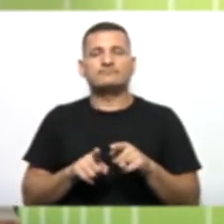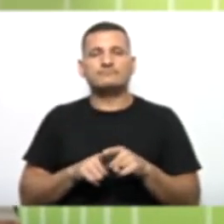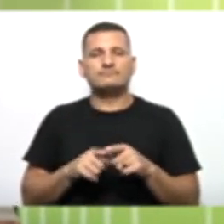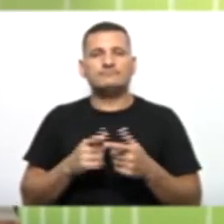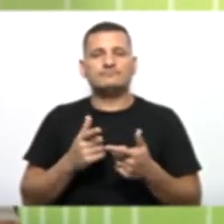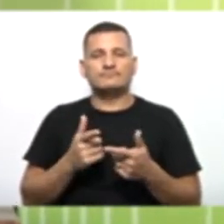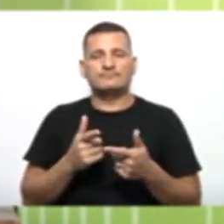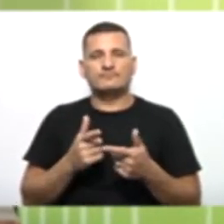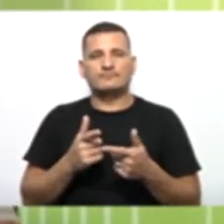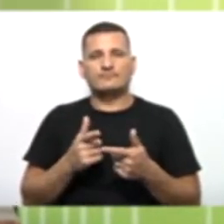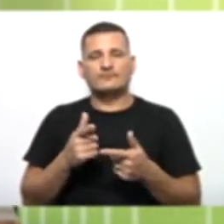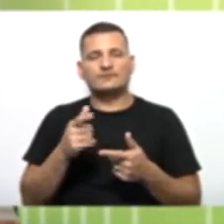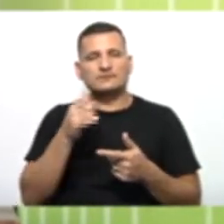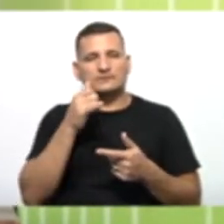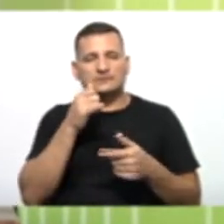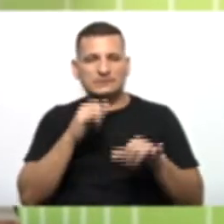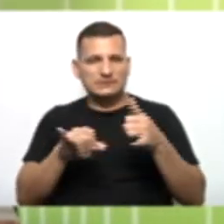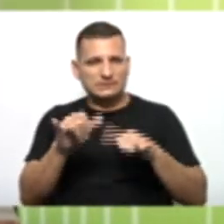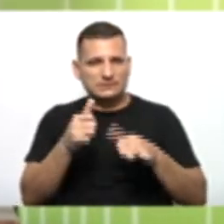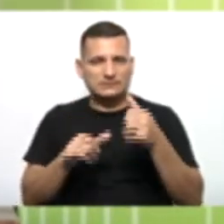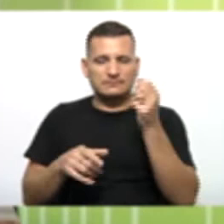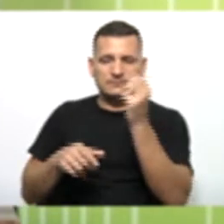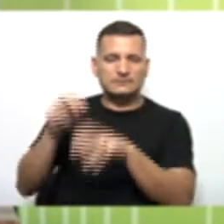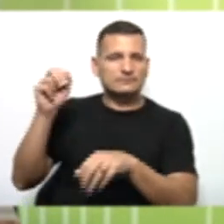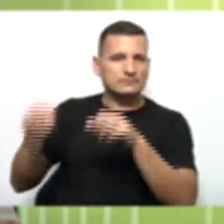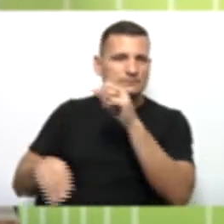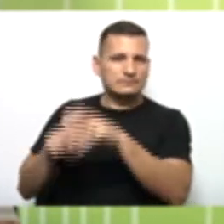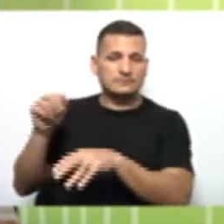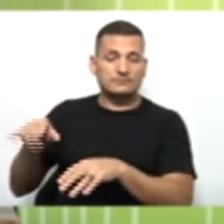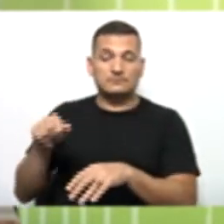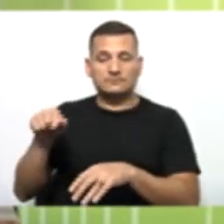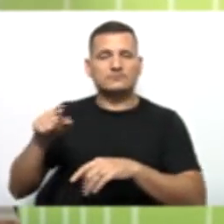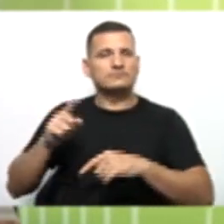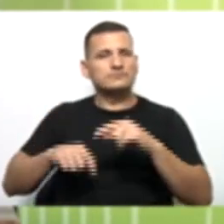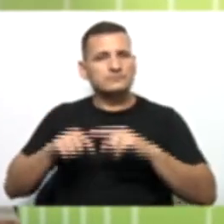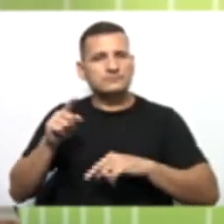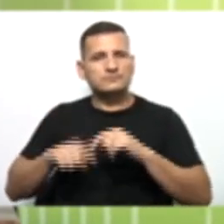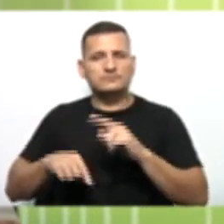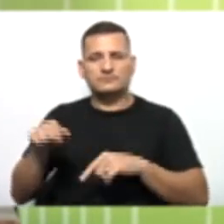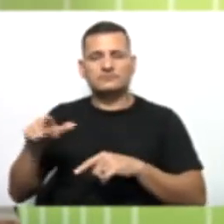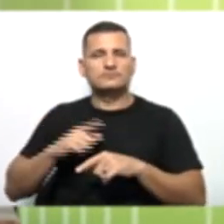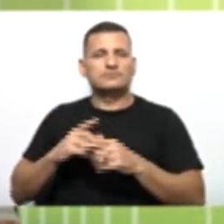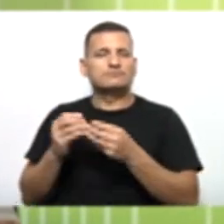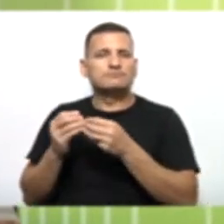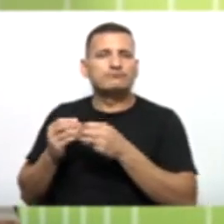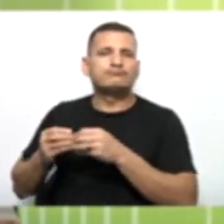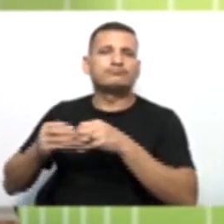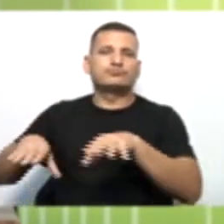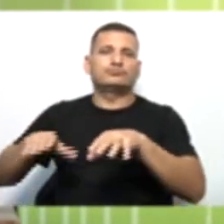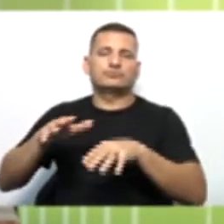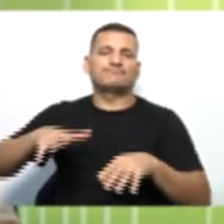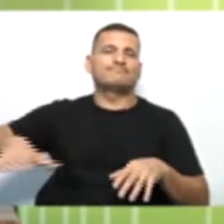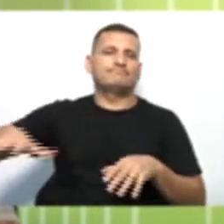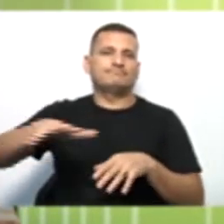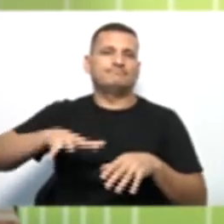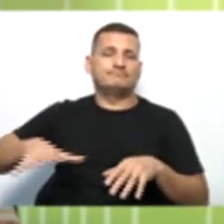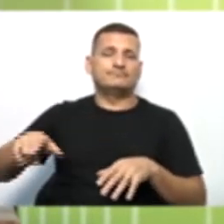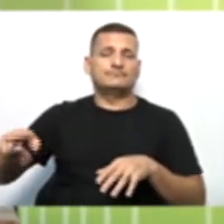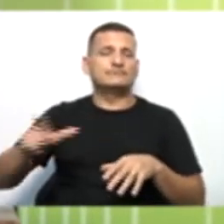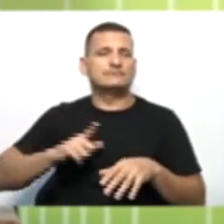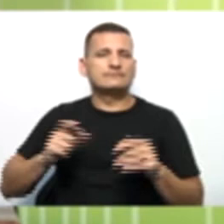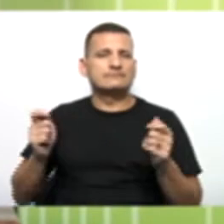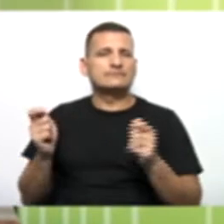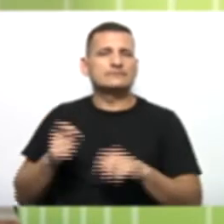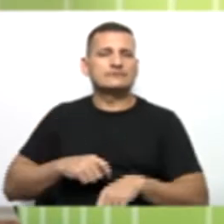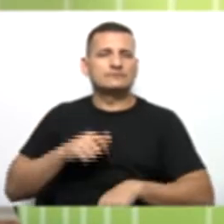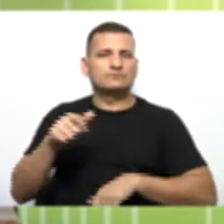radioativos que são descartados. E esses produtos causam um impacto na natureza enorme. Eles têm um potencial de modificação e